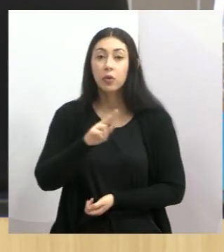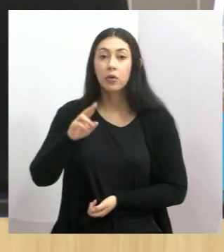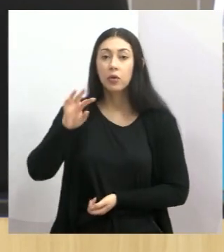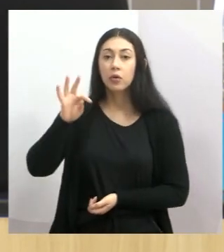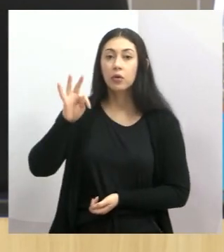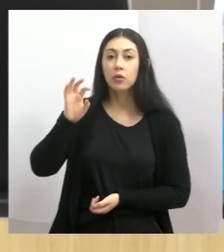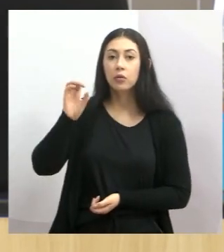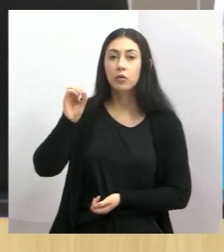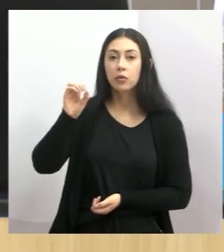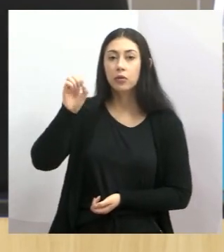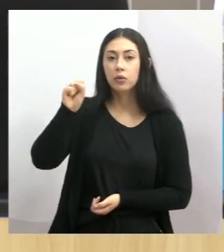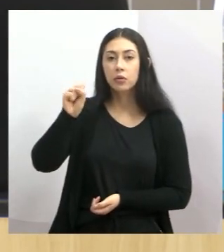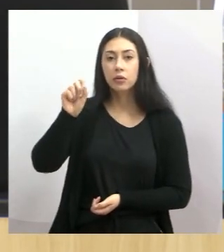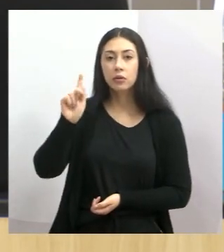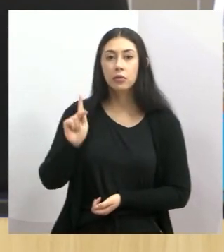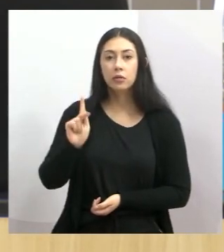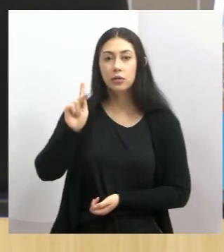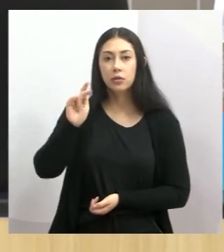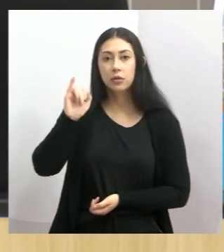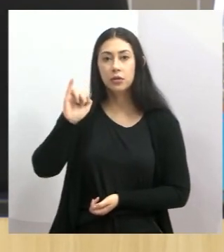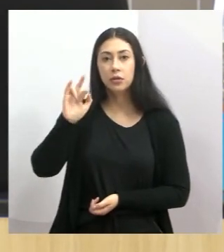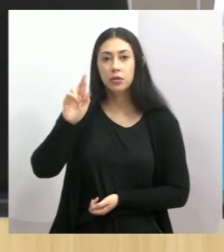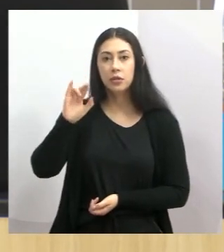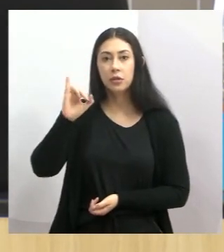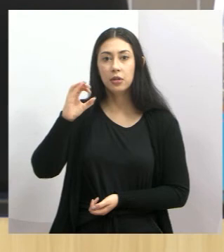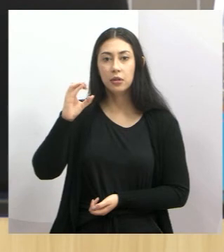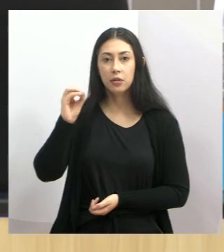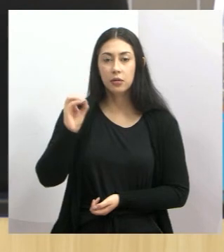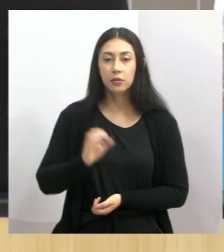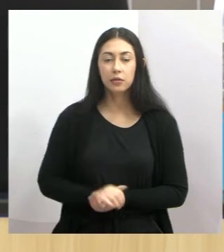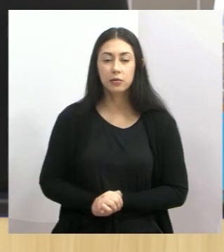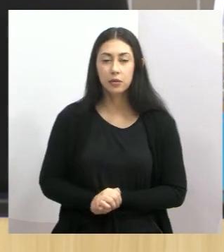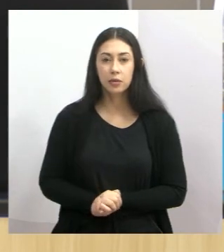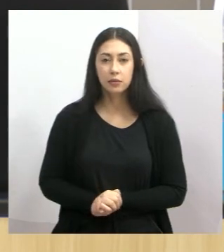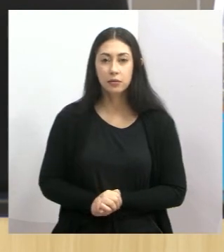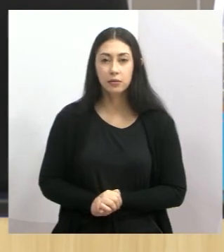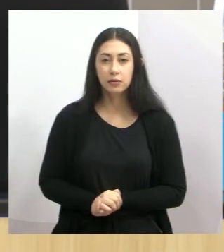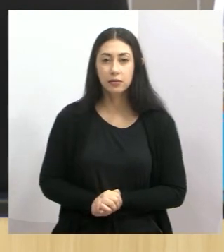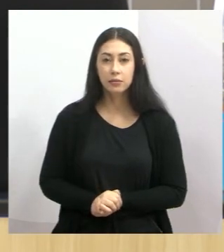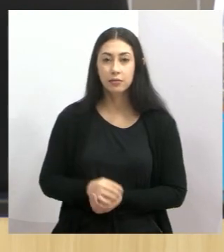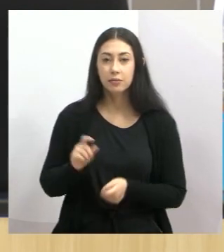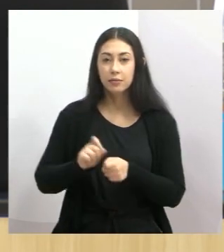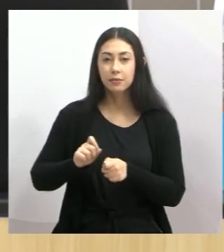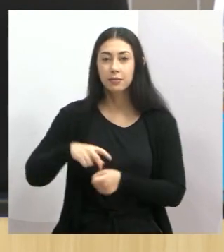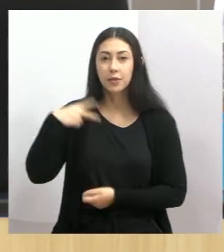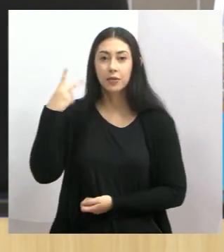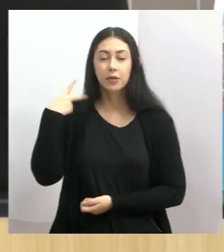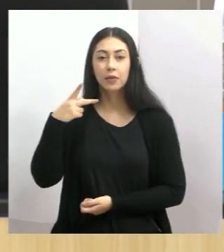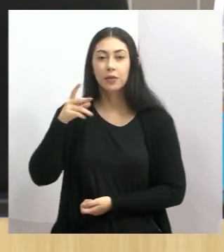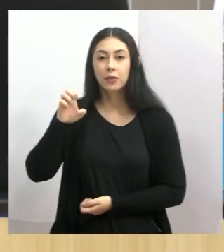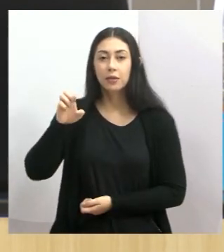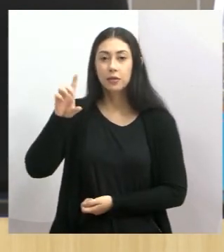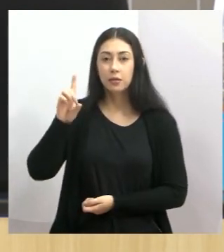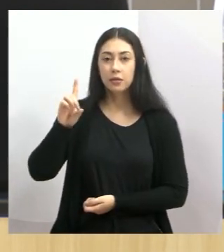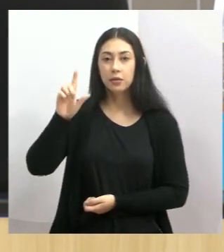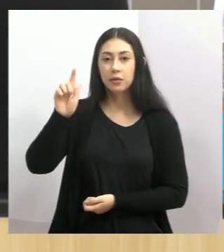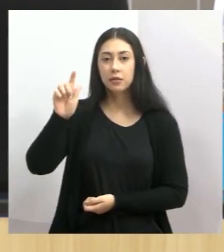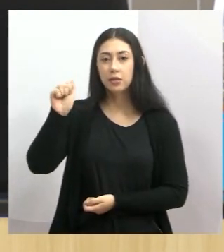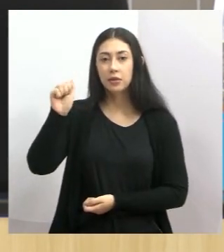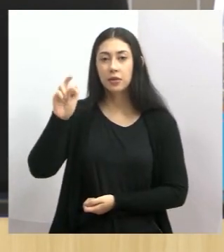toshihiko a Tanaka Paulo hatanaka voto formulada pelo vereador Edgar Sasaki